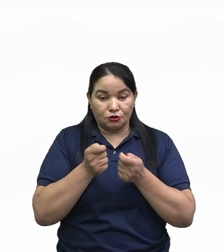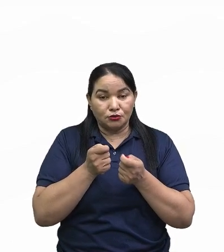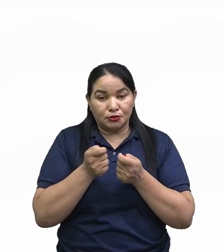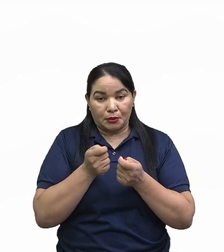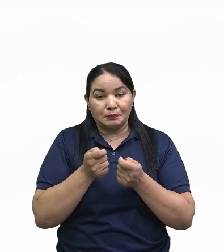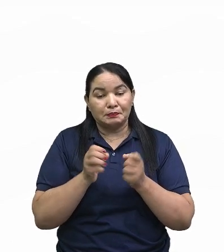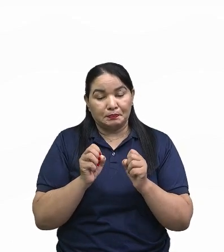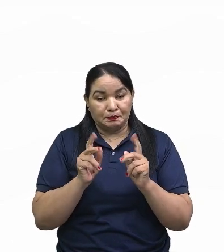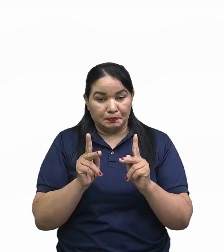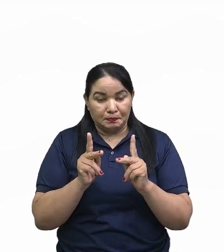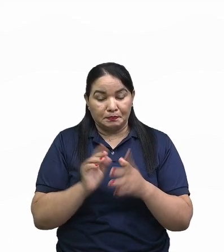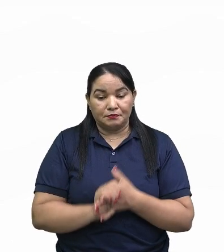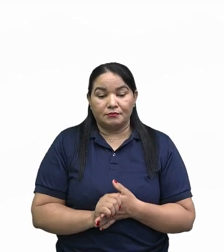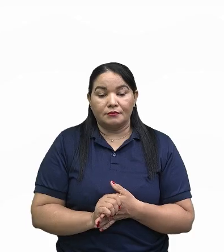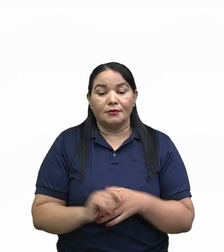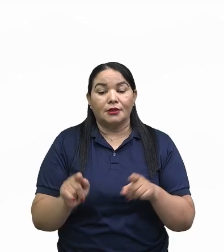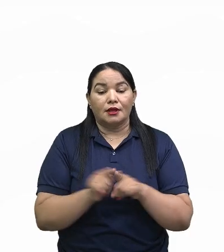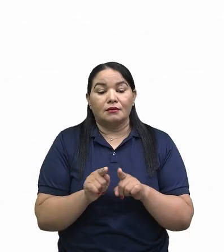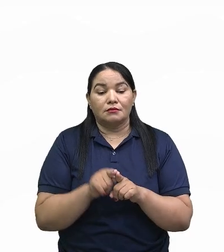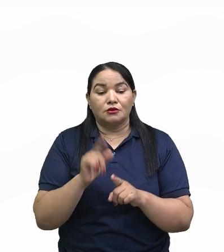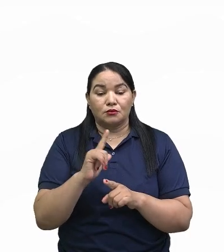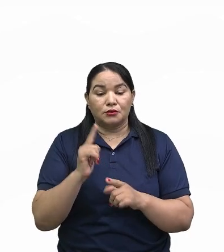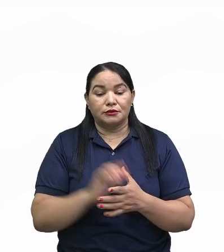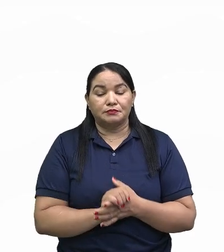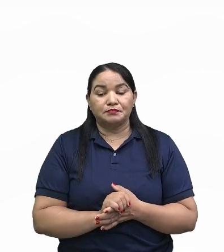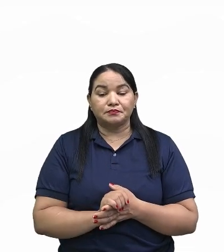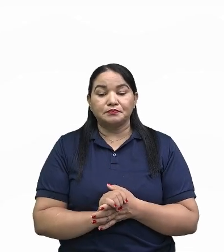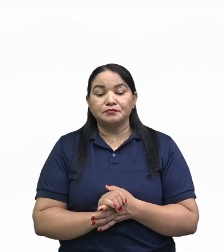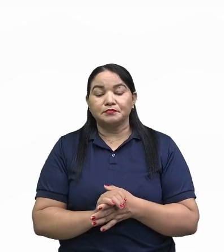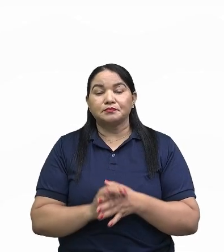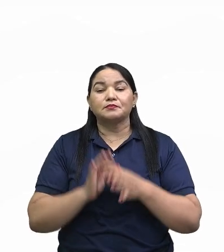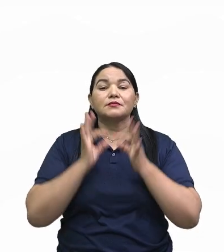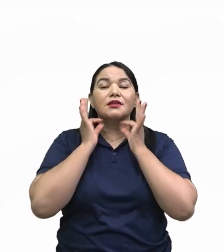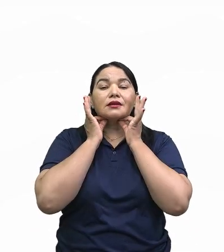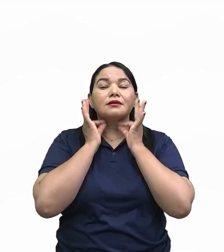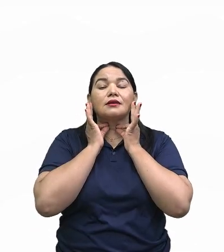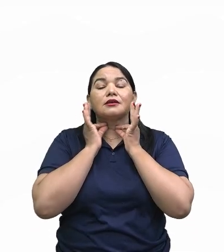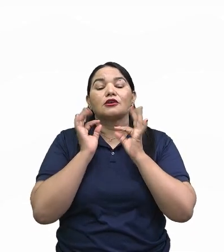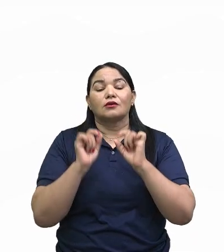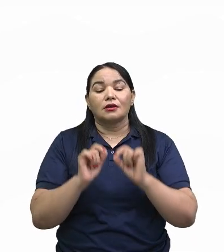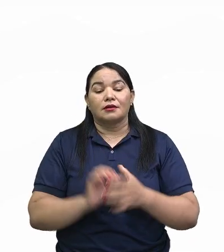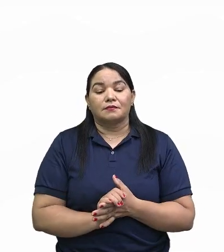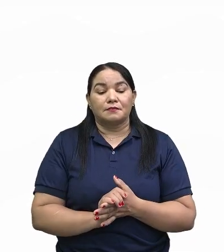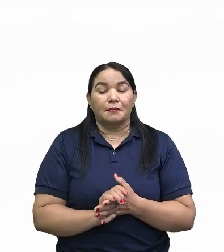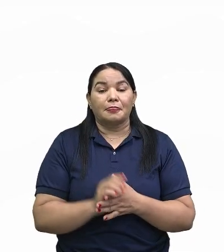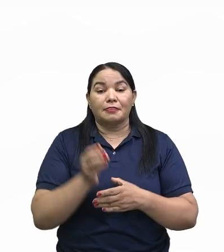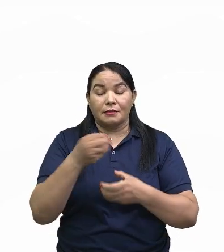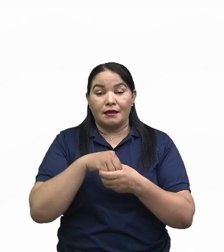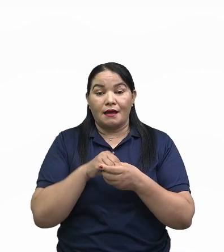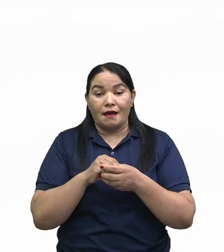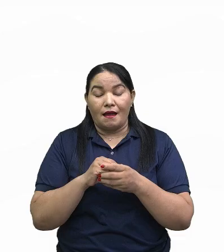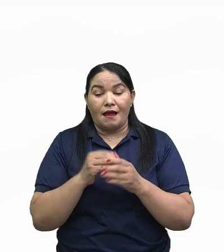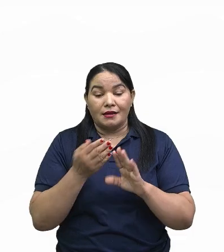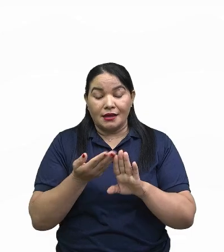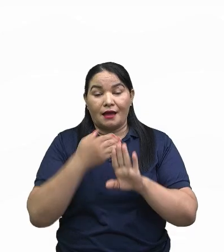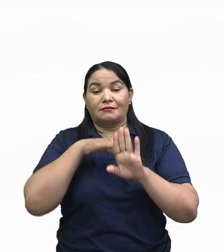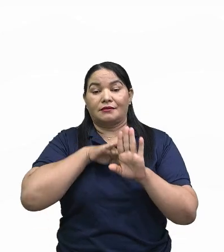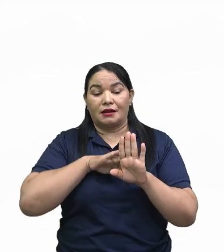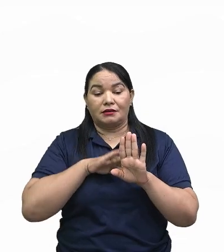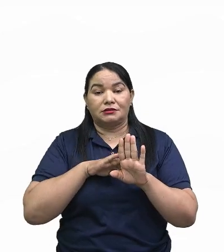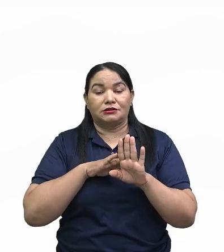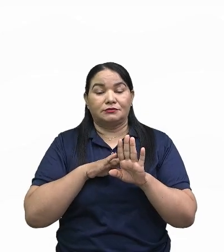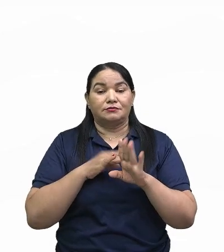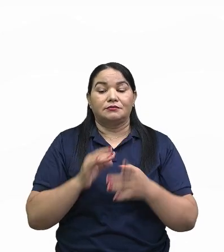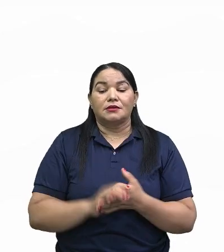tá certo? Paratireoides. São 4 pequenas glândulas localizadas atrás da tireoide. Essa imagem, né, a